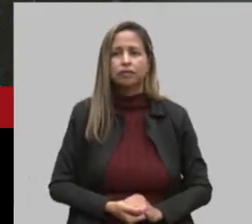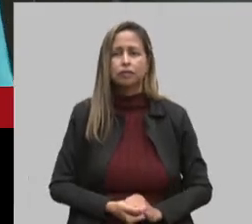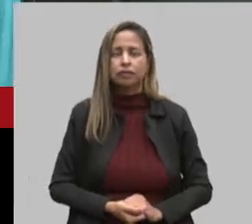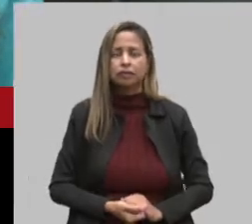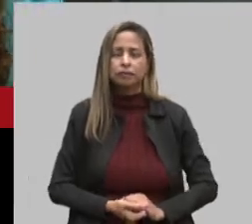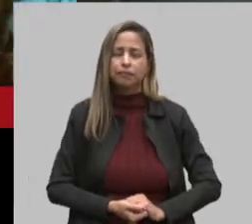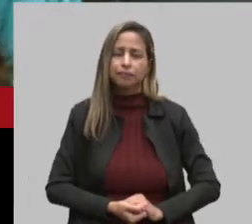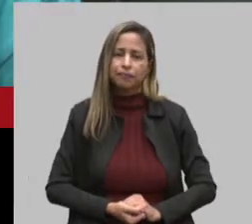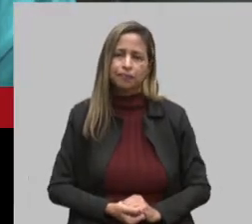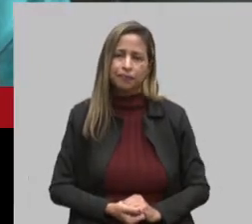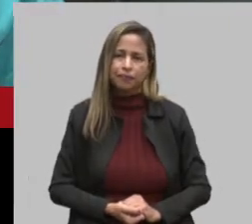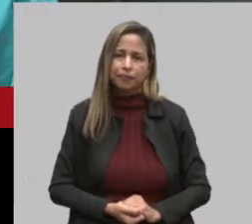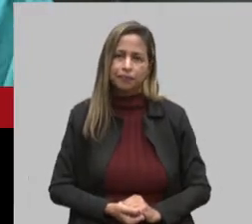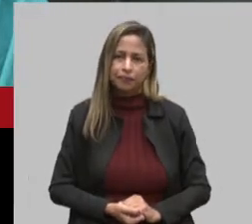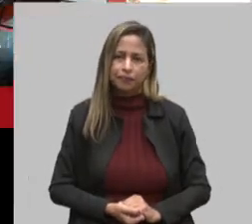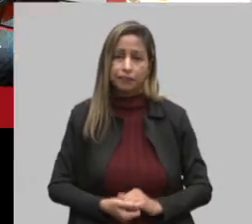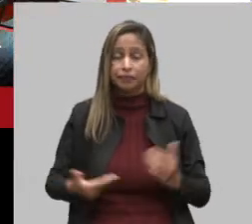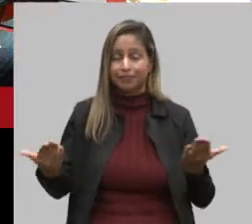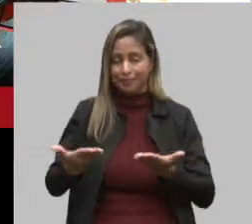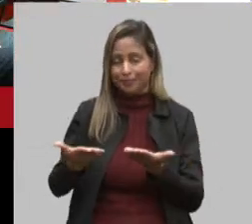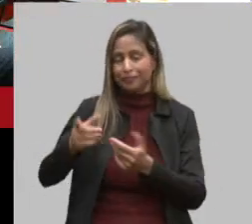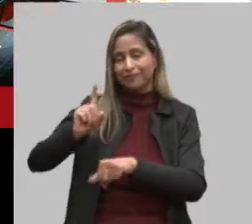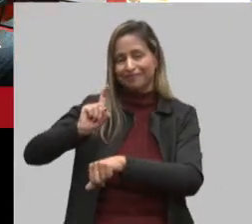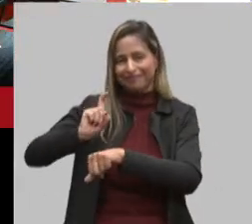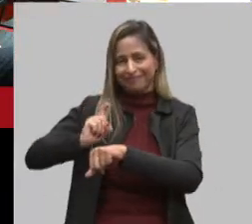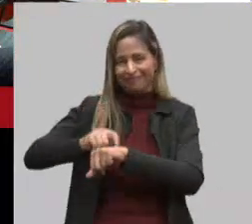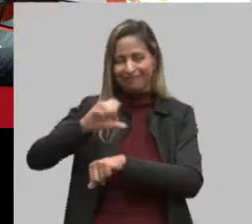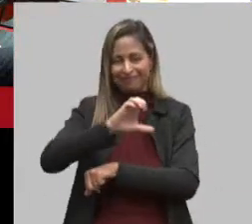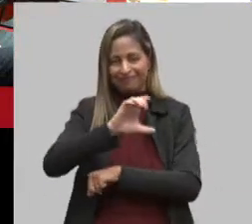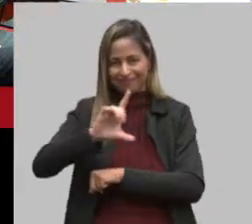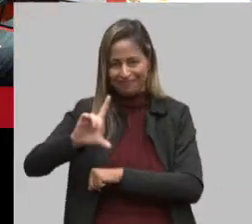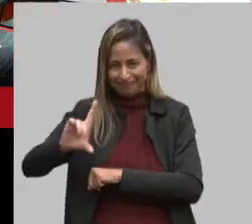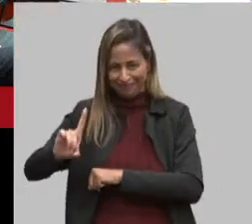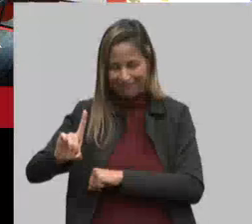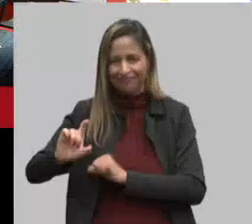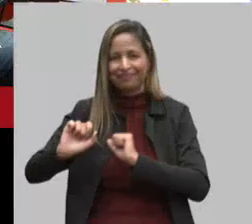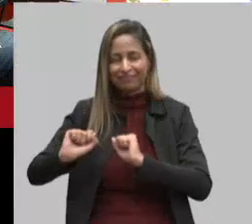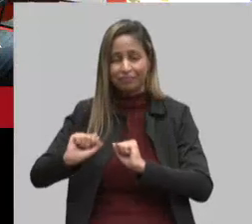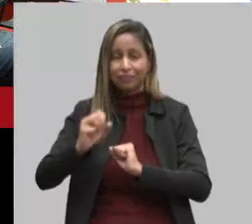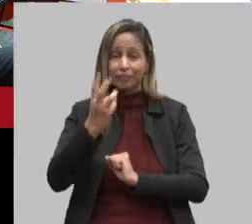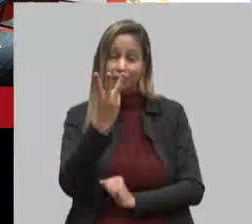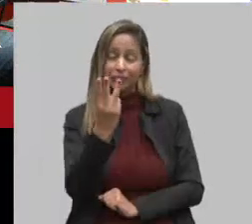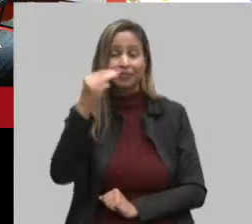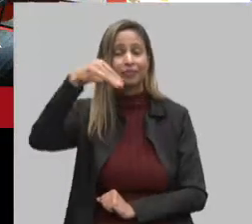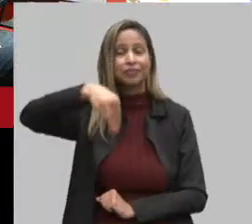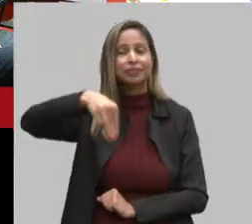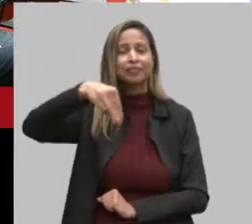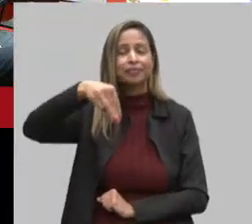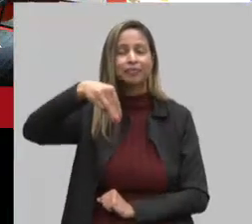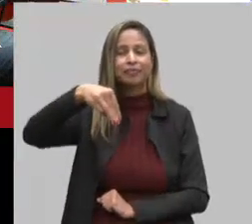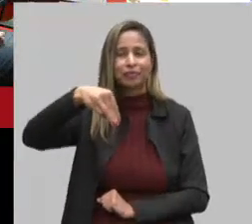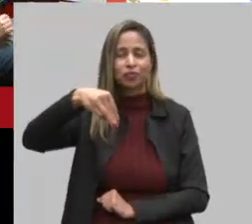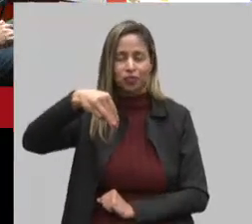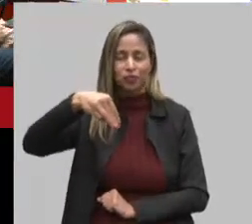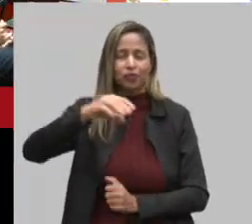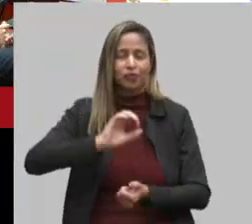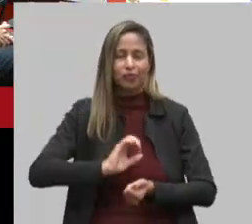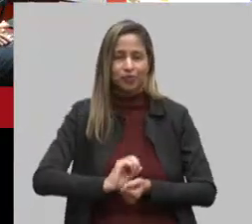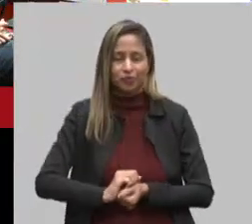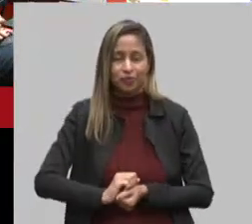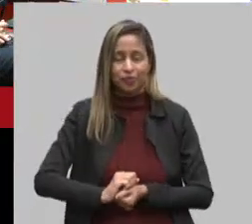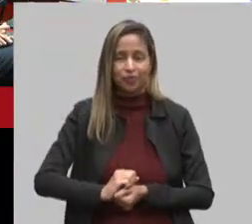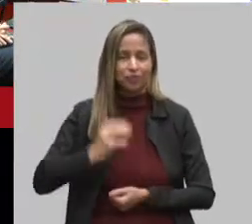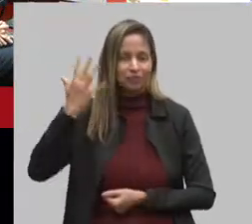preenchê-las atir n momento os coordenadores disporão de até 3 minutos para relatarem o processo de discussão